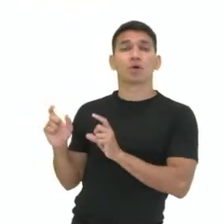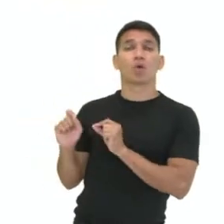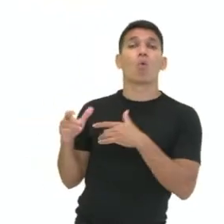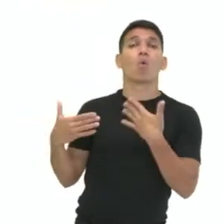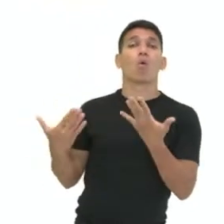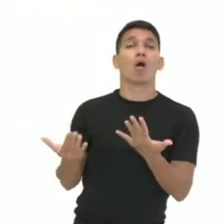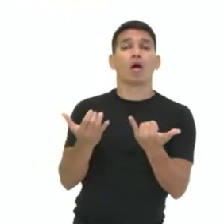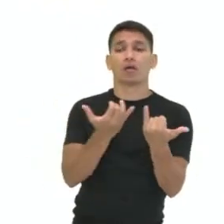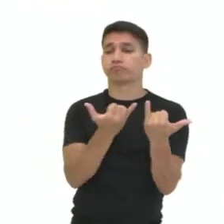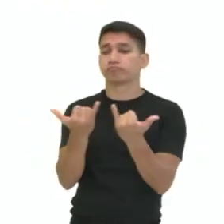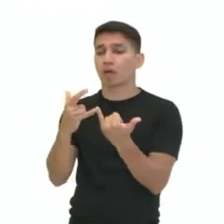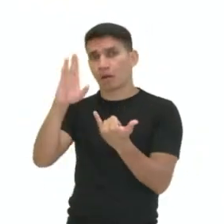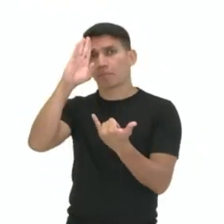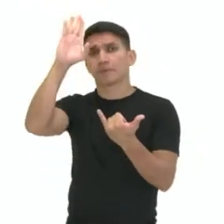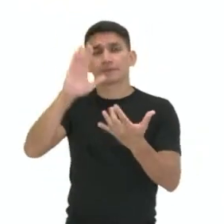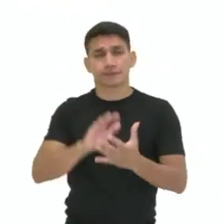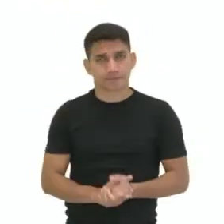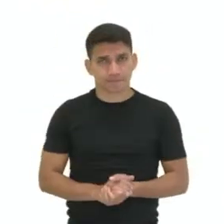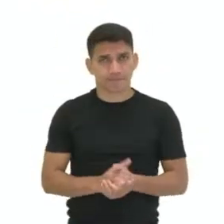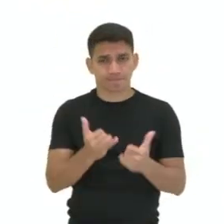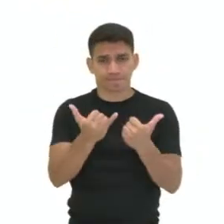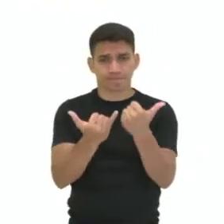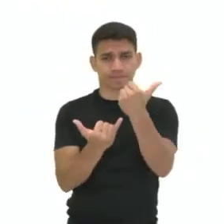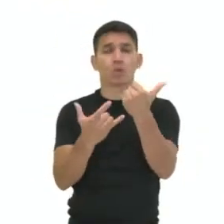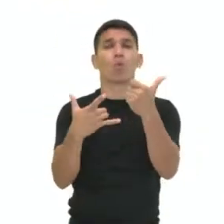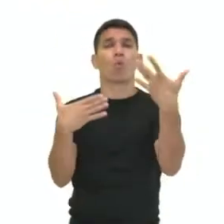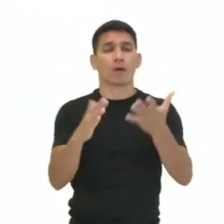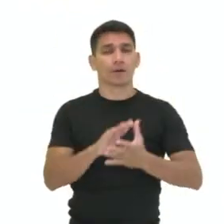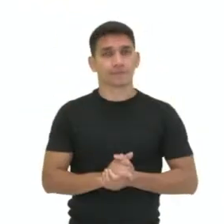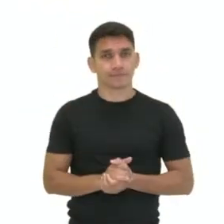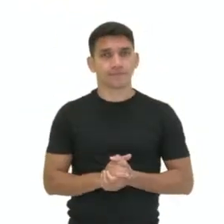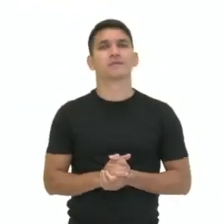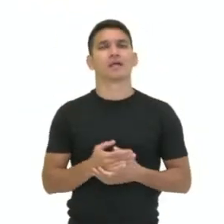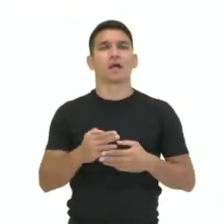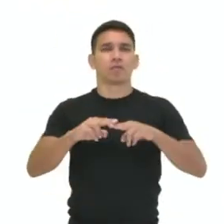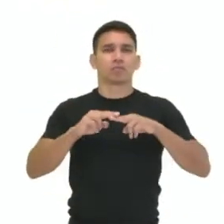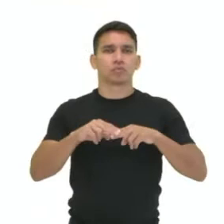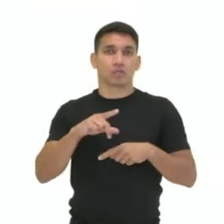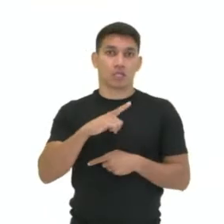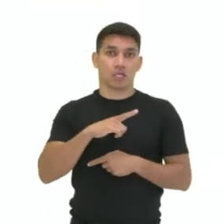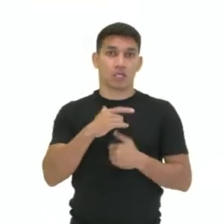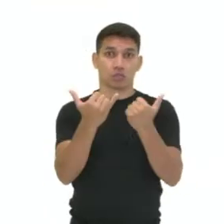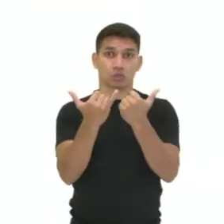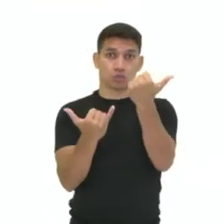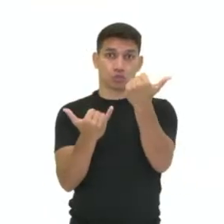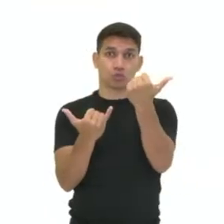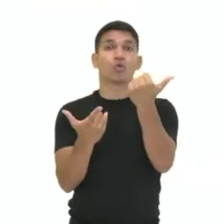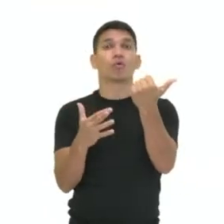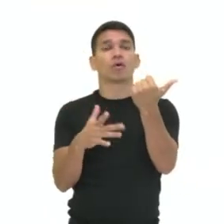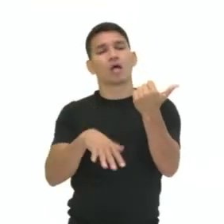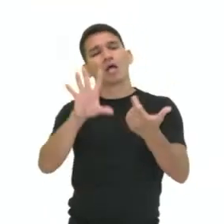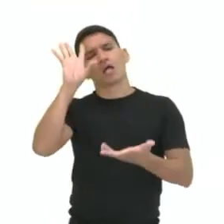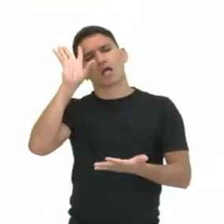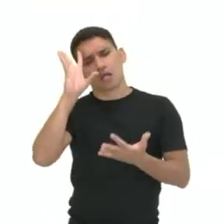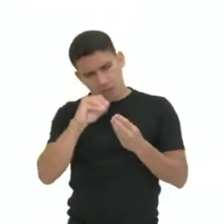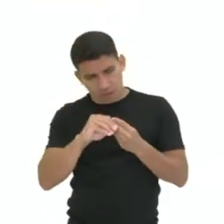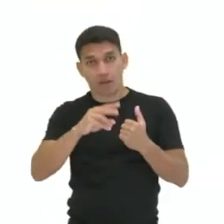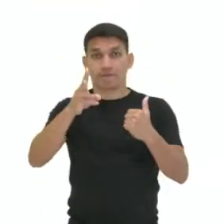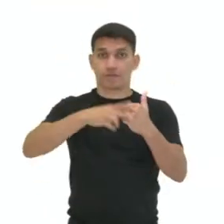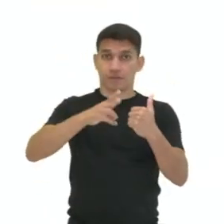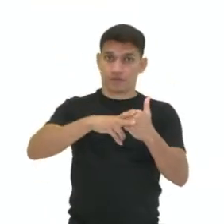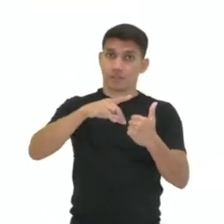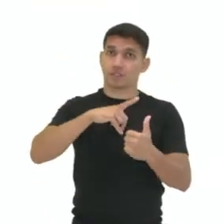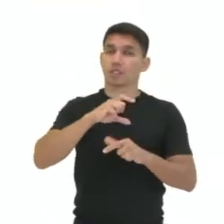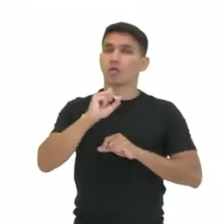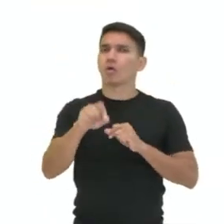oração principal, né? Então veja, o período é composto de duas orações. A principal é reconheço. Na oração principal